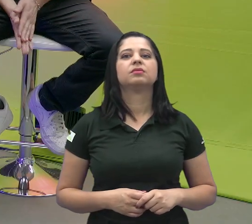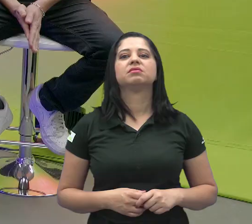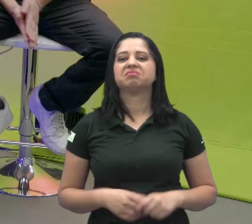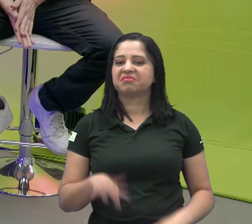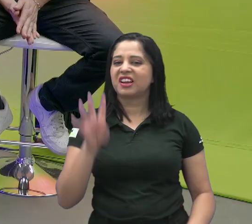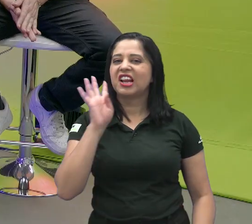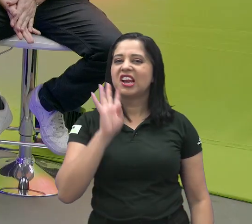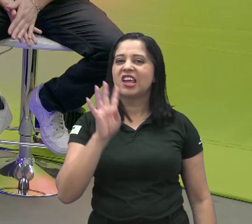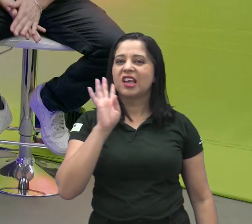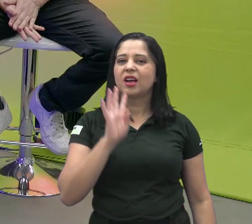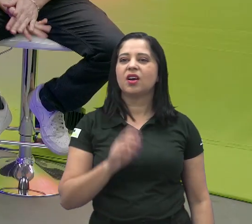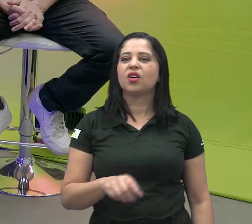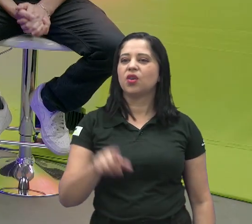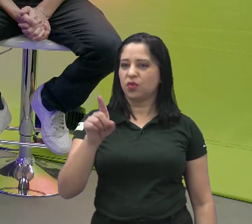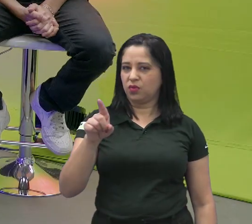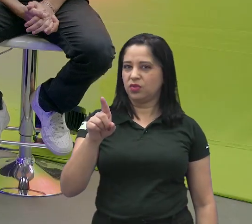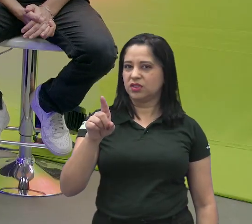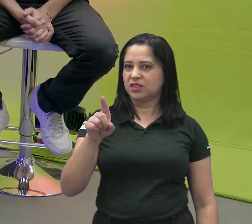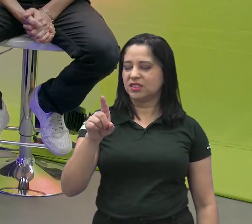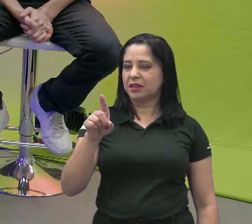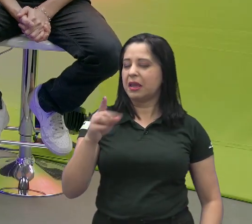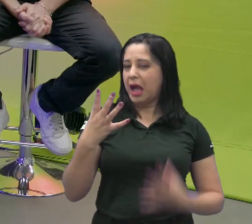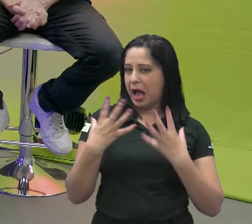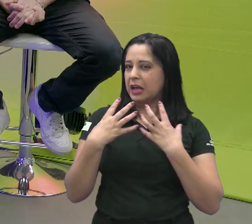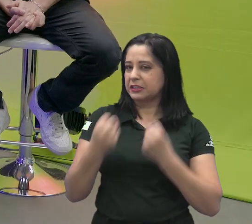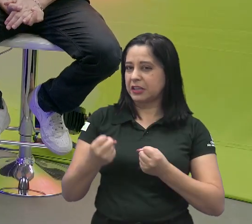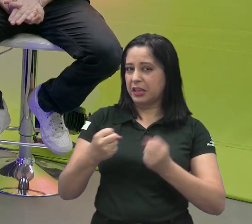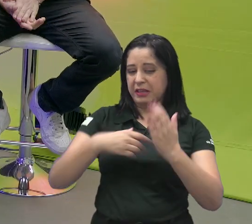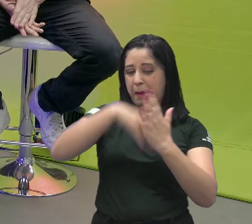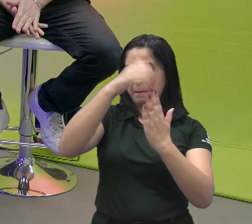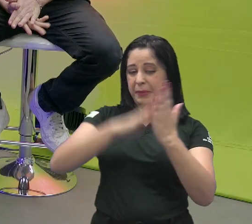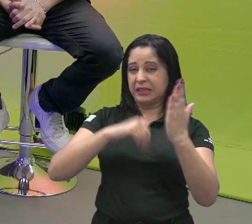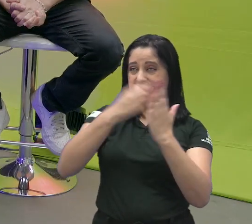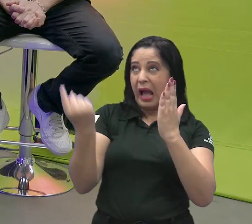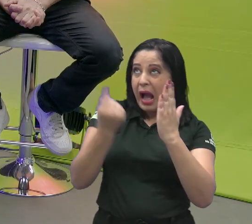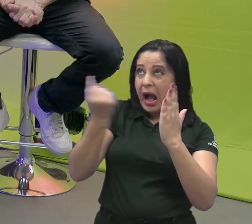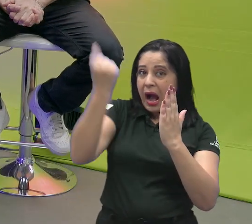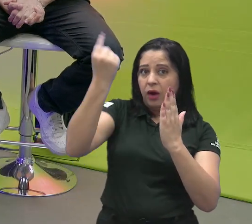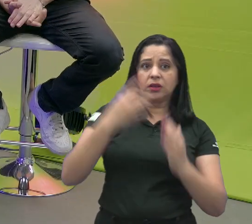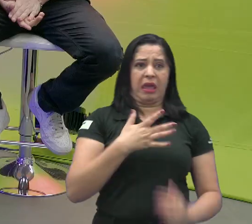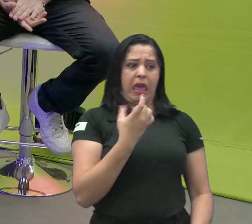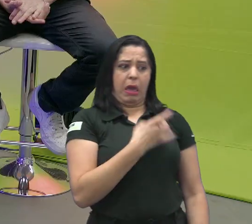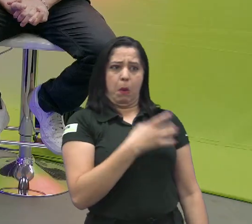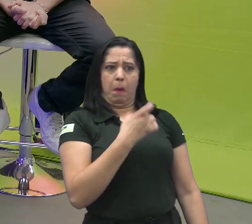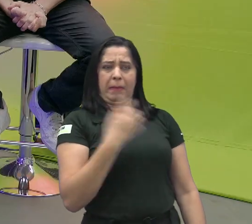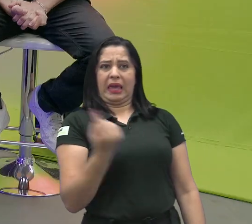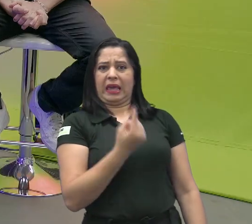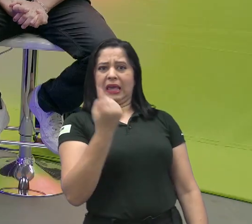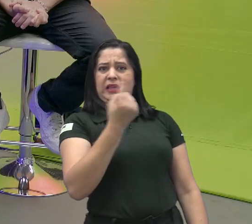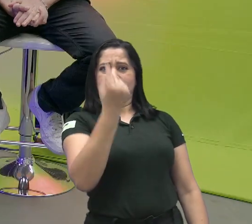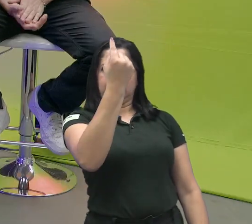Muito legal. E aí, Bruno, encararia pintar em cima de andaimes? Vou te falar que eu tenho um pouco de medo de altura, assim.